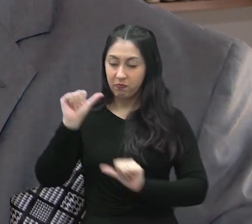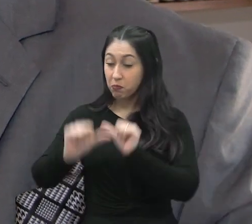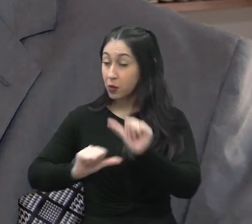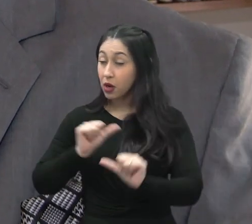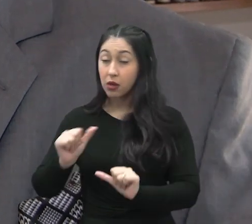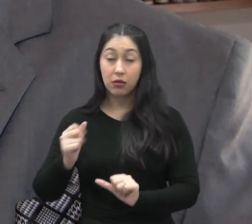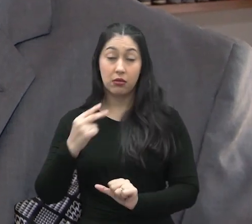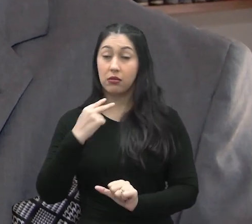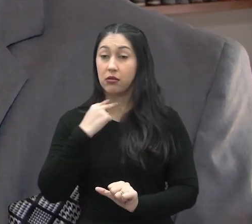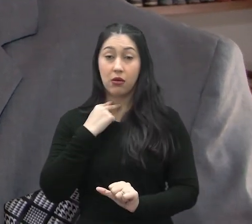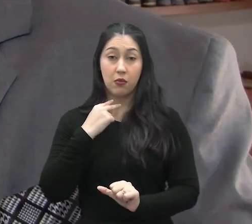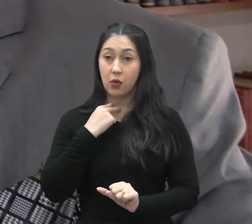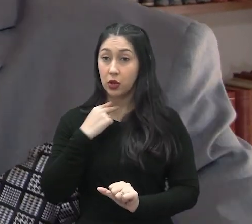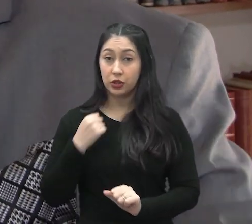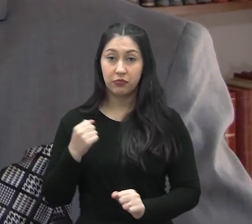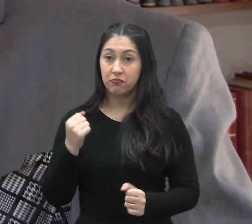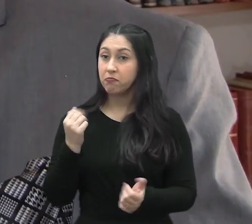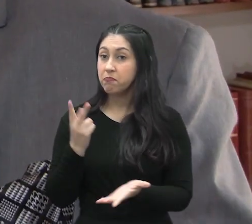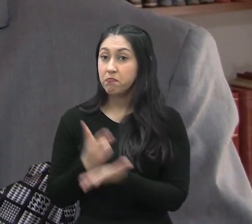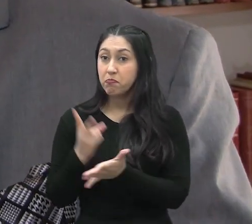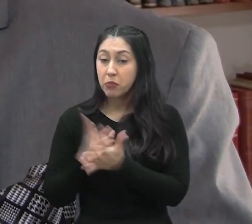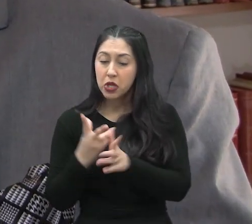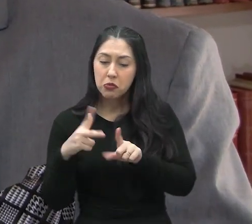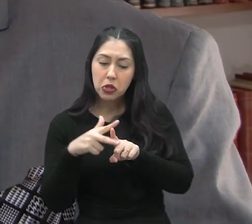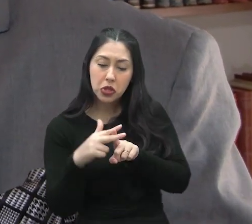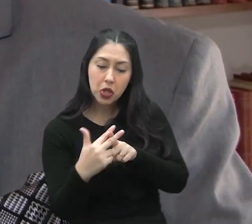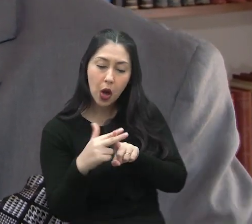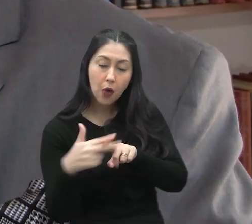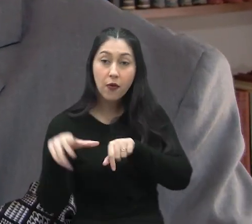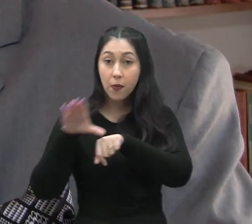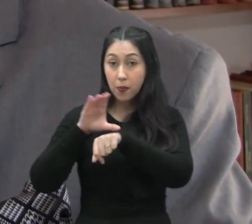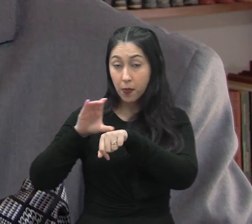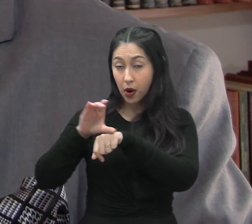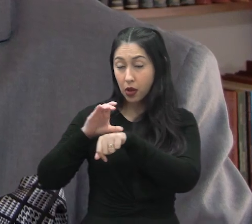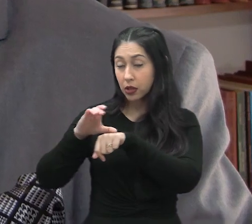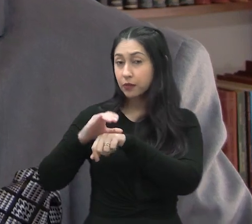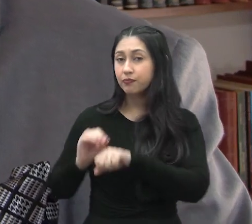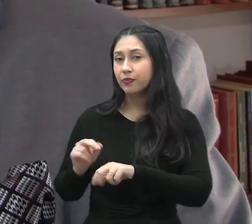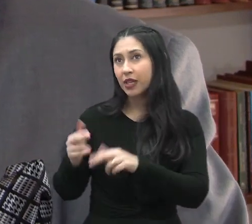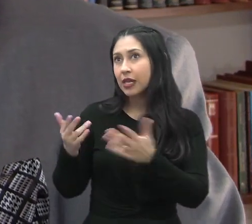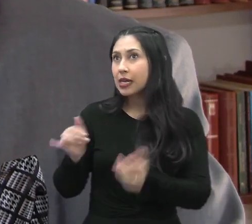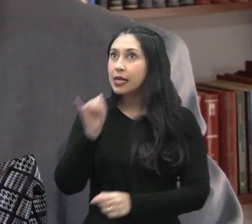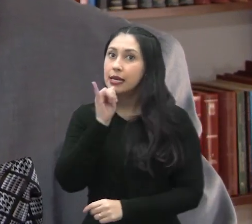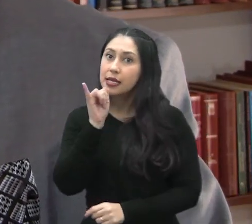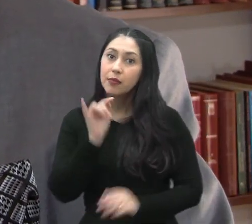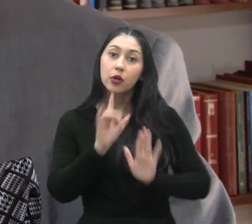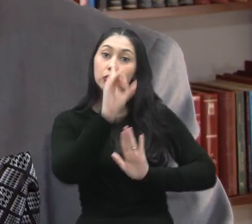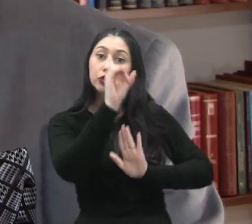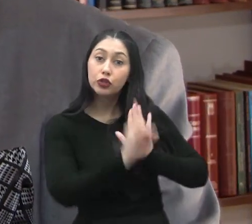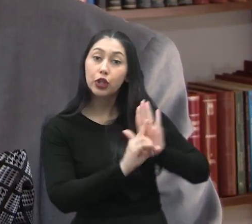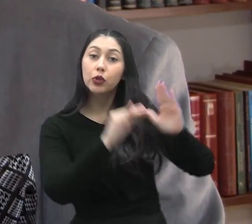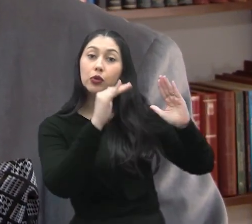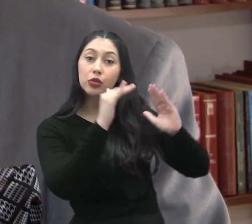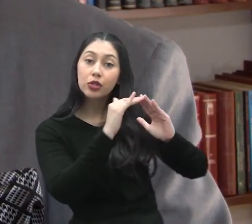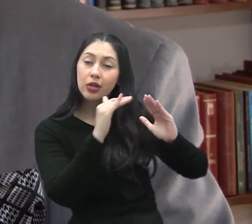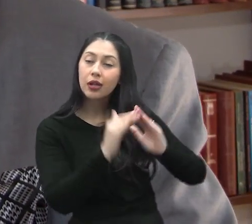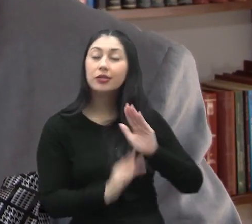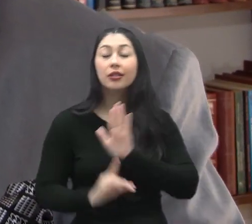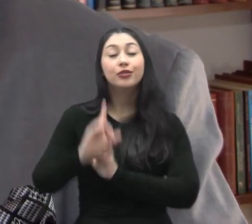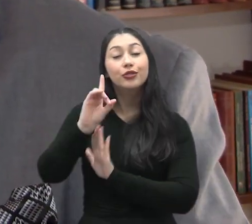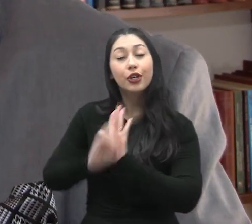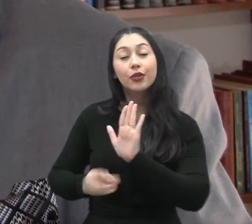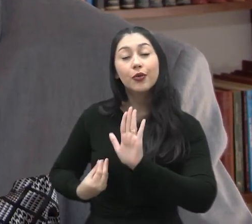pode alterá-las, nem por uma reforma constitucional. Então, você tem direitos a garantir a propriedade,